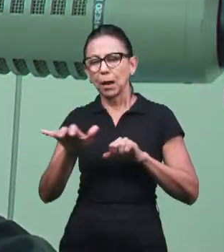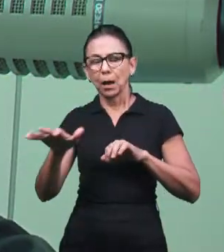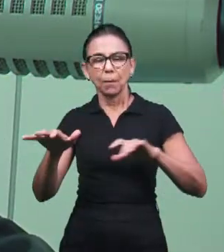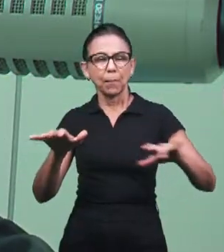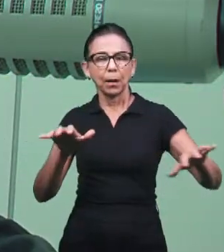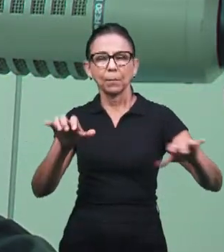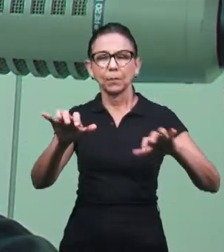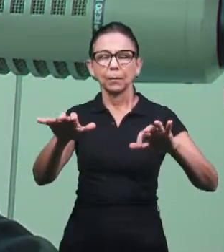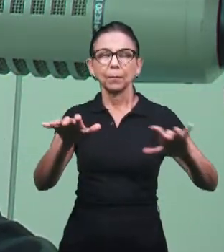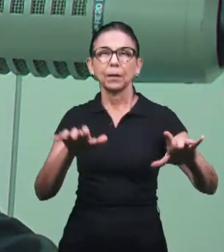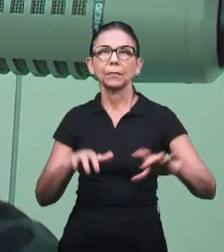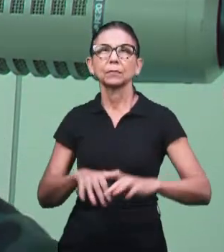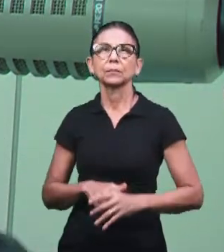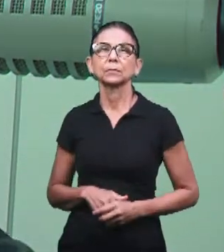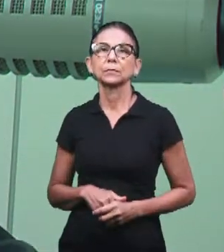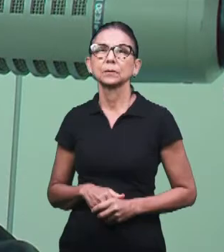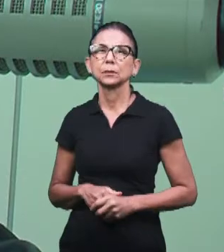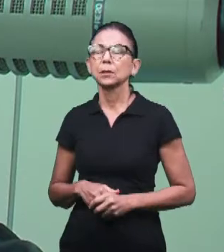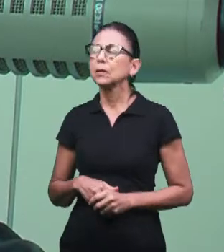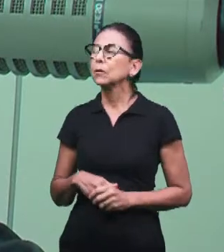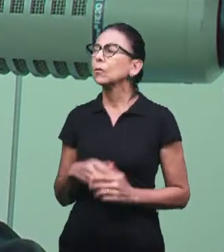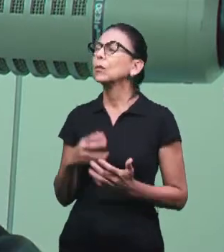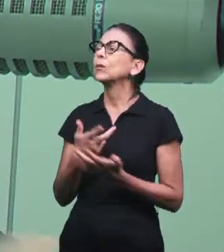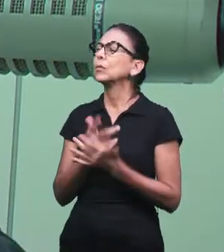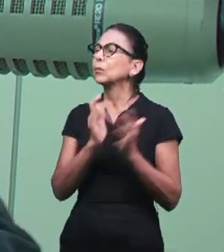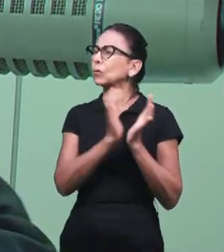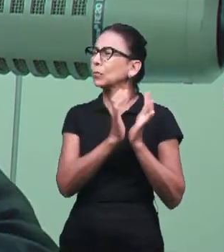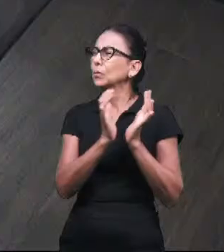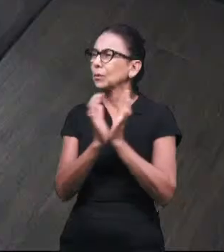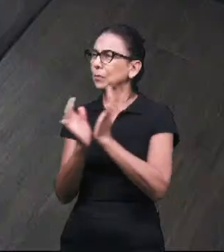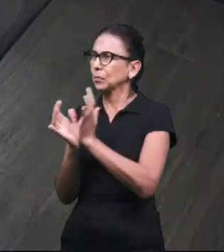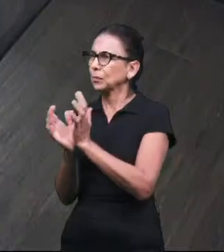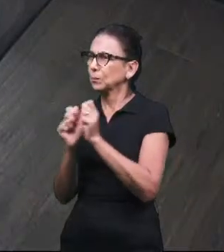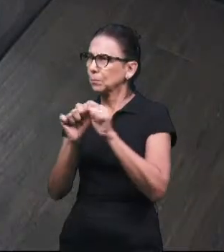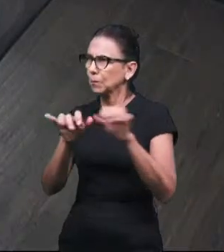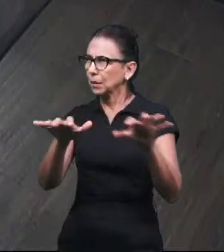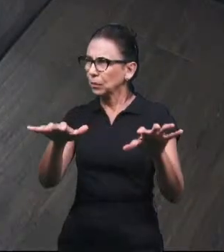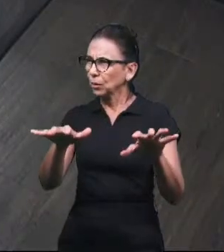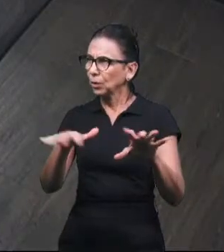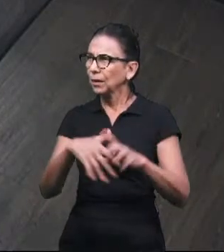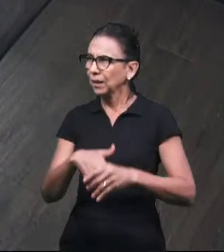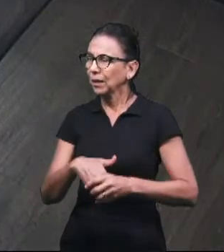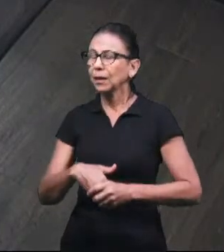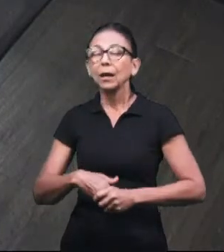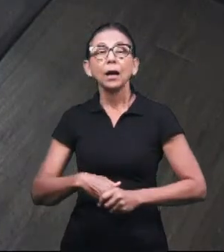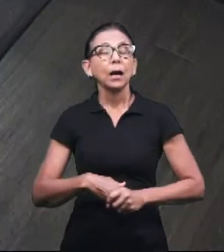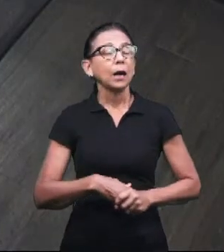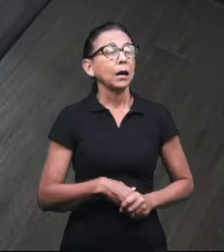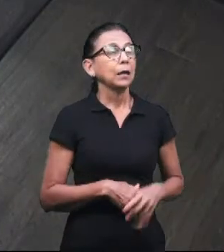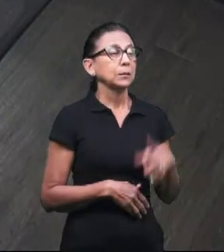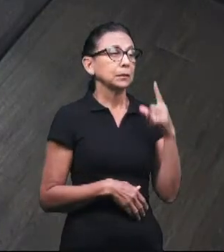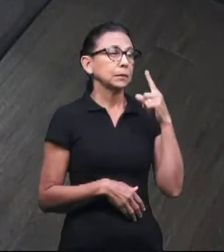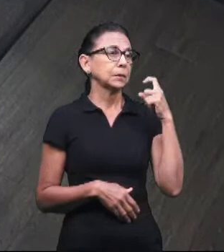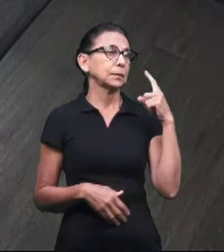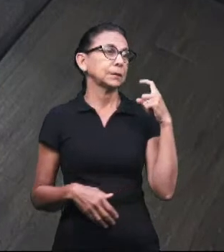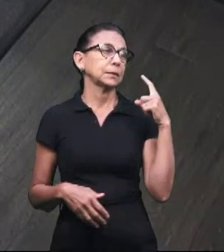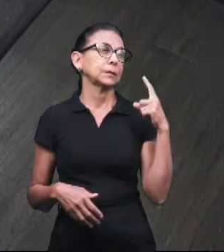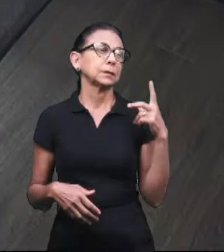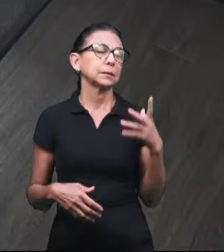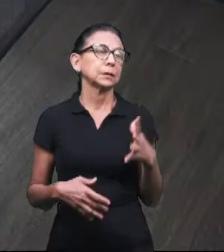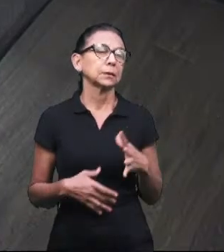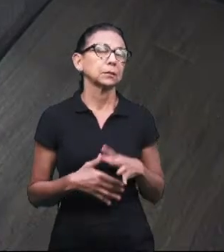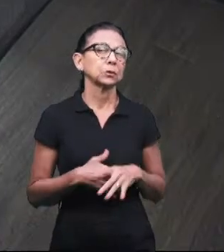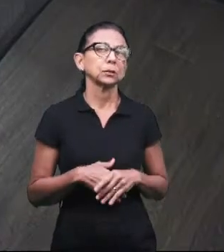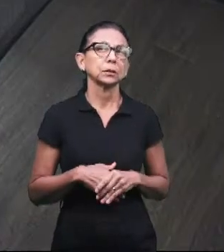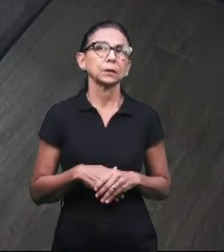tudo, foi em grupos, né? E deu tudo certo. O interessante é que tudo foi